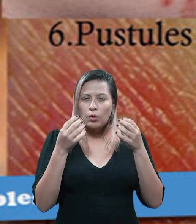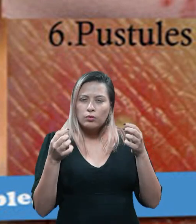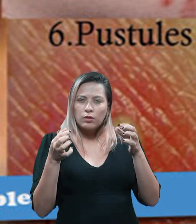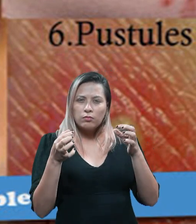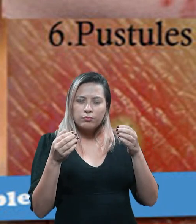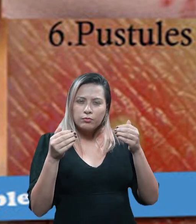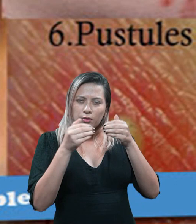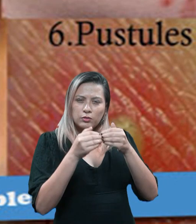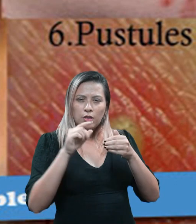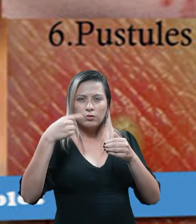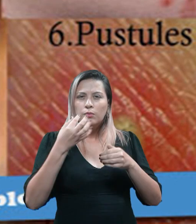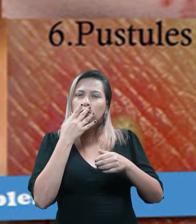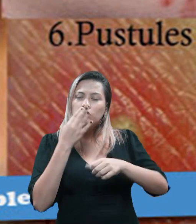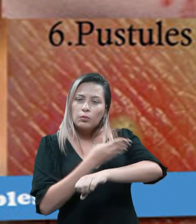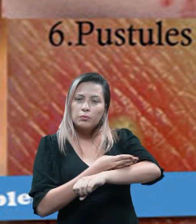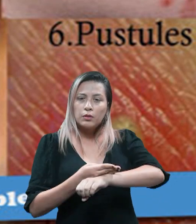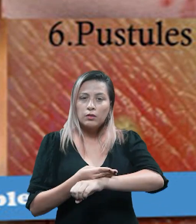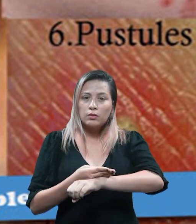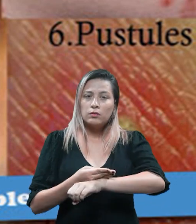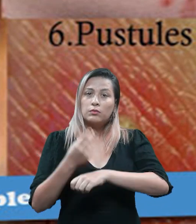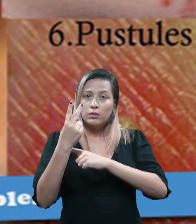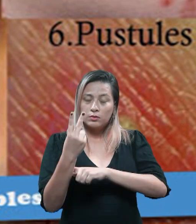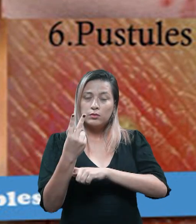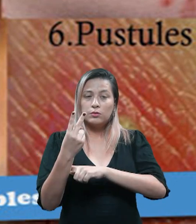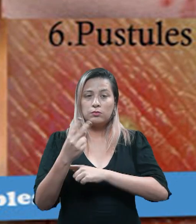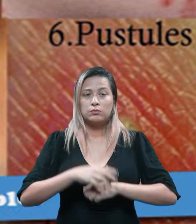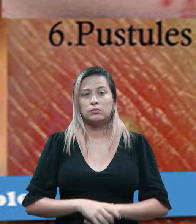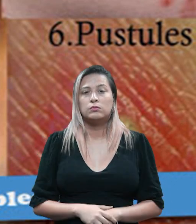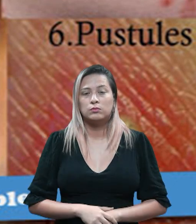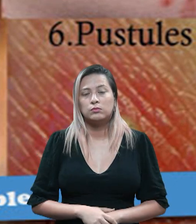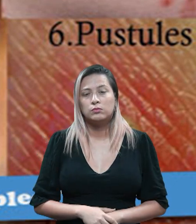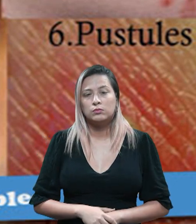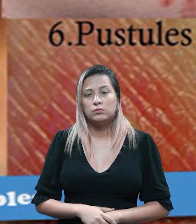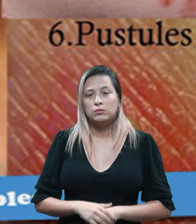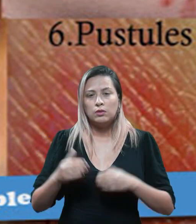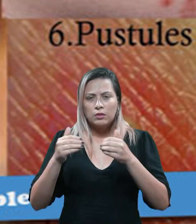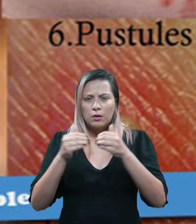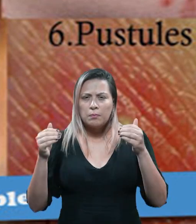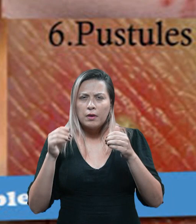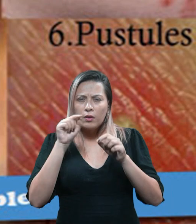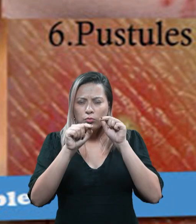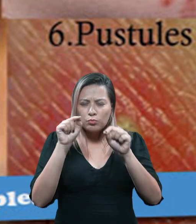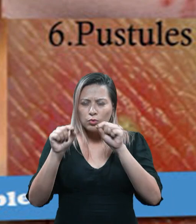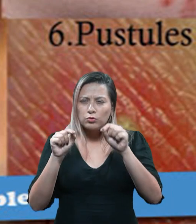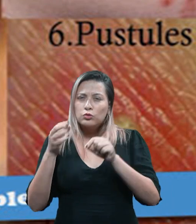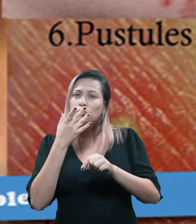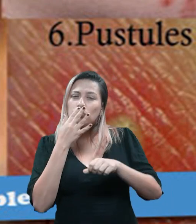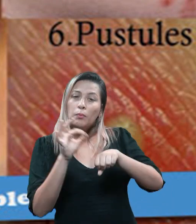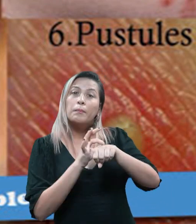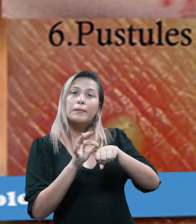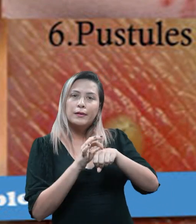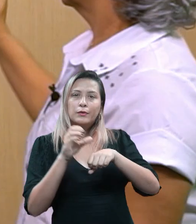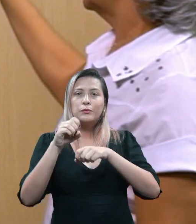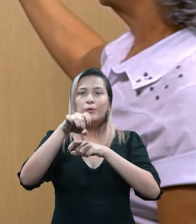branca. Na segunda, os poros estão abertos e o pontinho externo é preto. É só porque